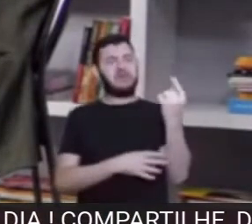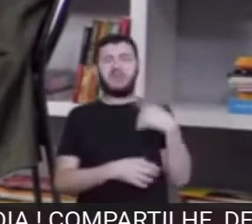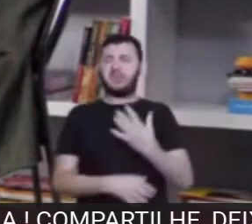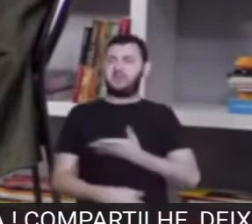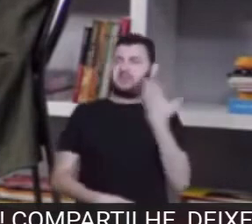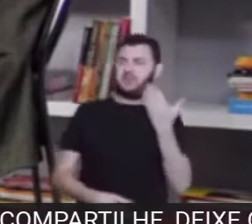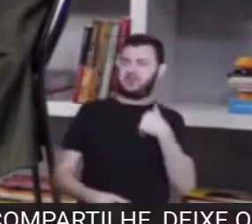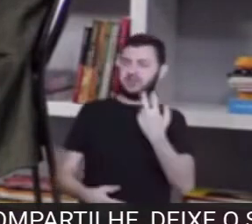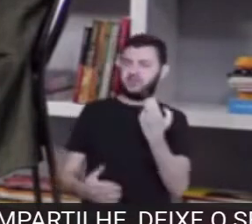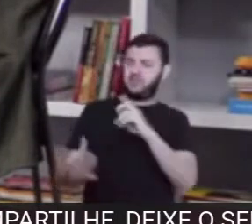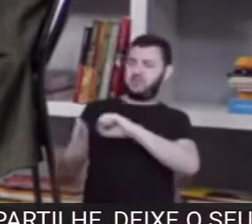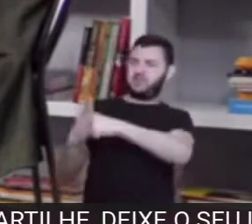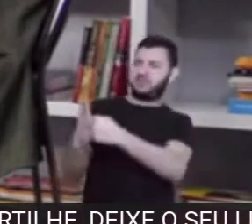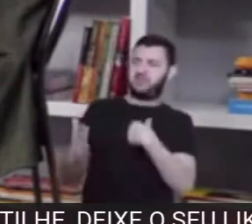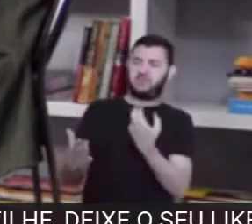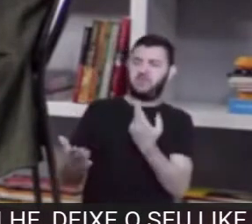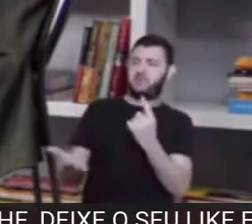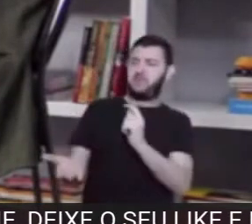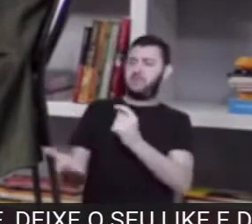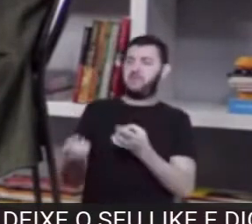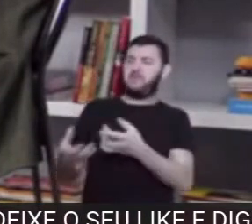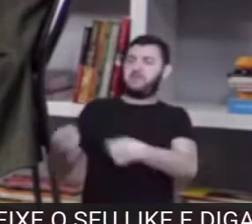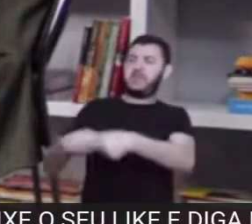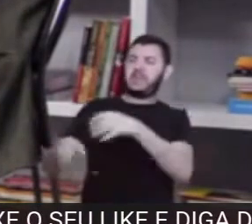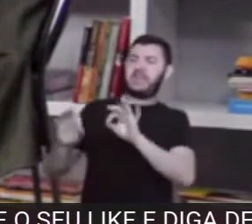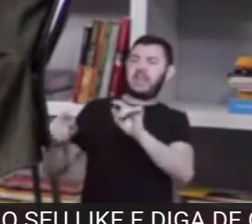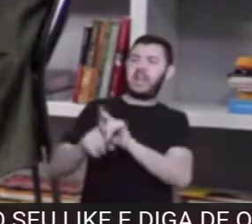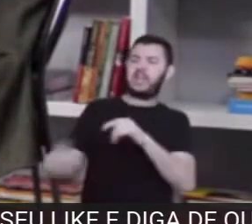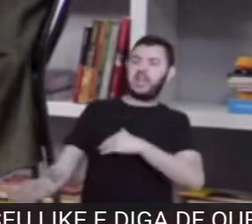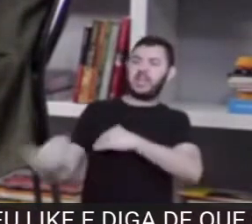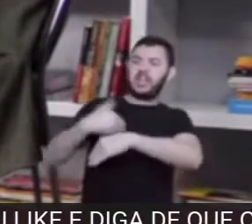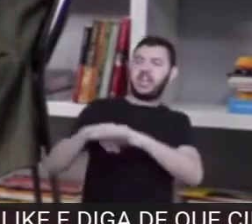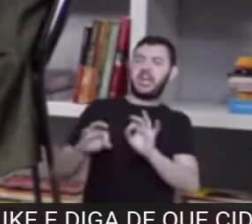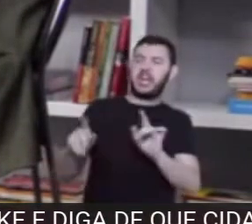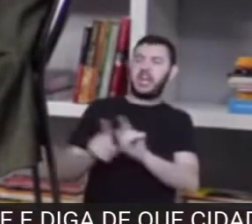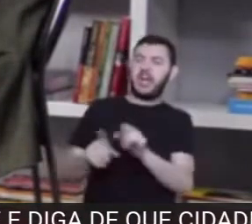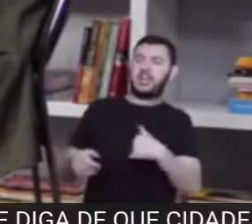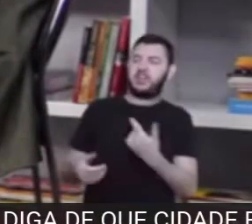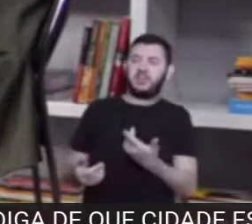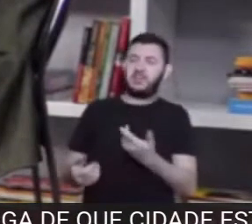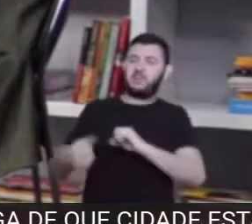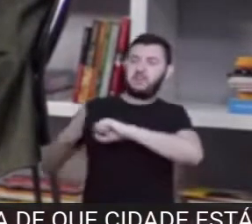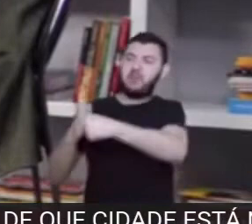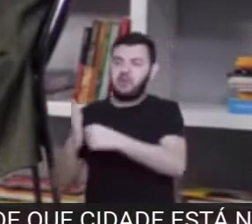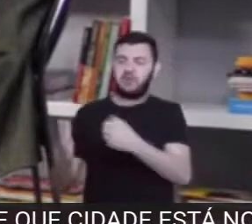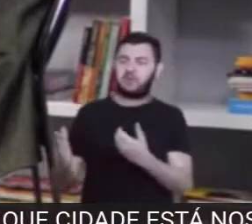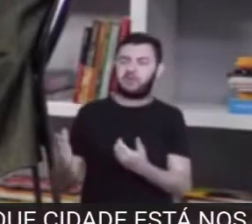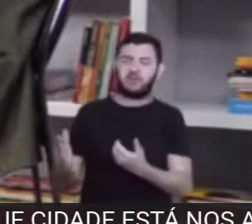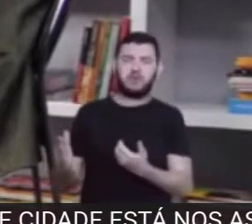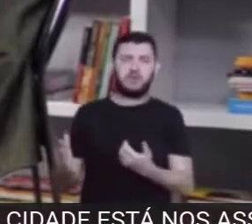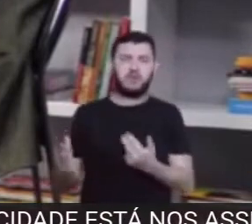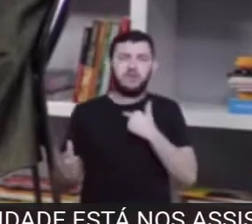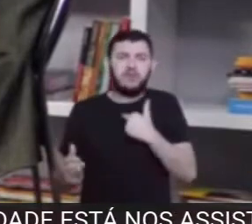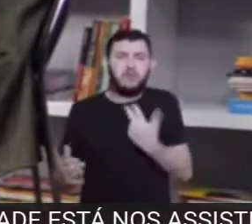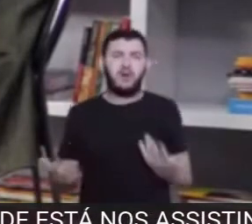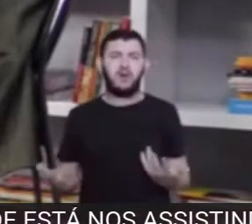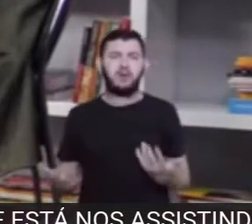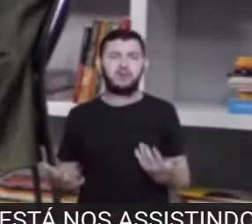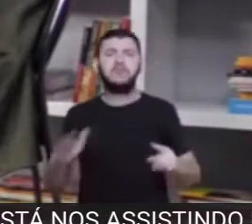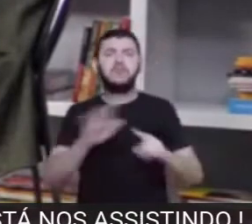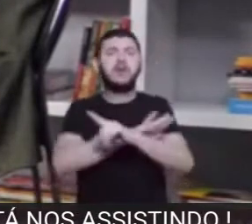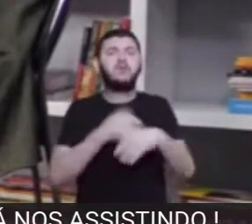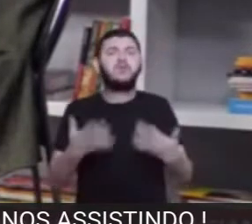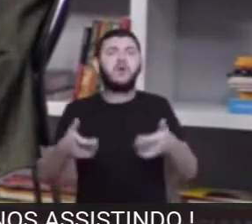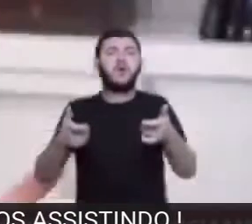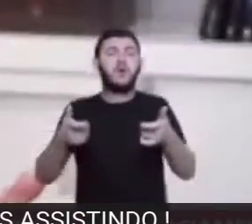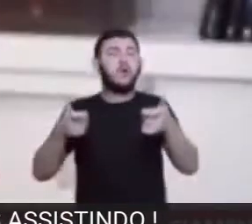te vender carne. Eu não gosto de você, você não vai entrar no meu bar. Não pode ser assim. Cadê a democracia? Cadê a